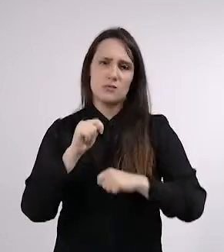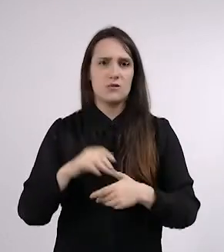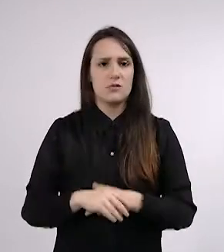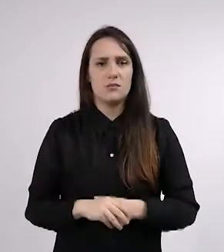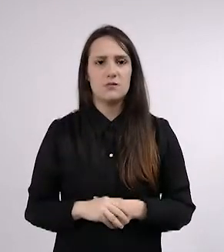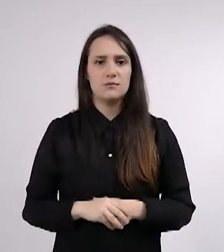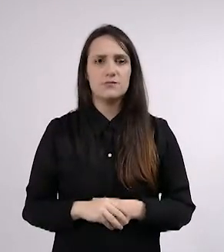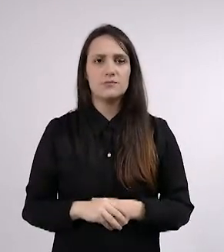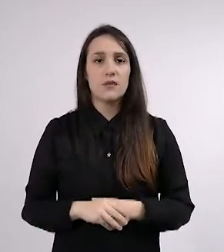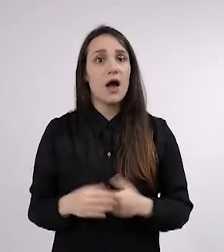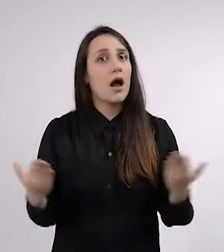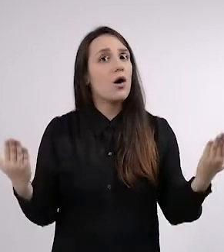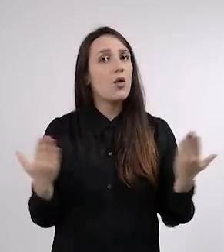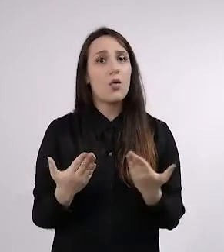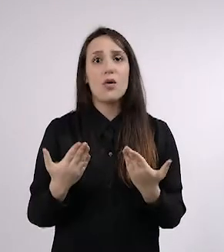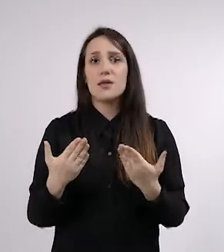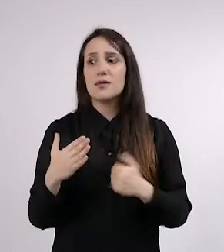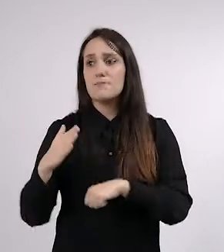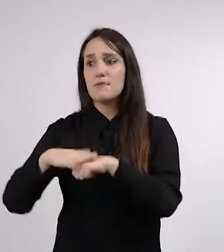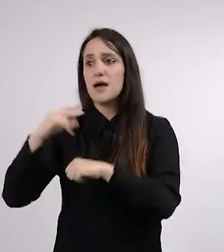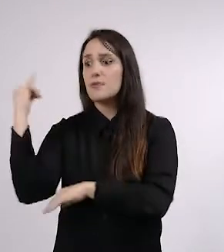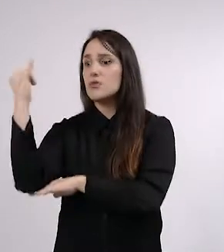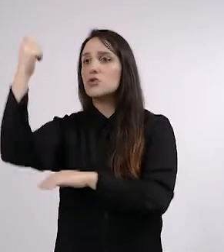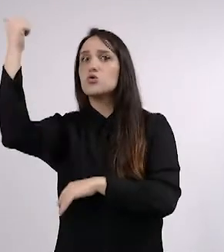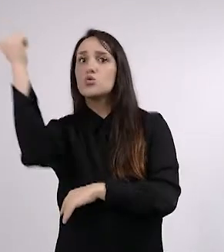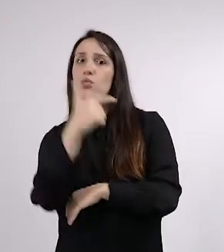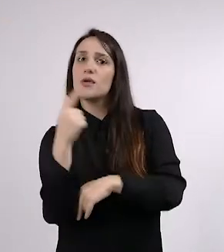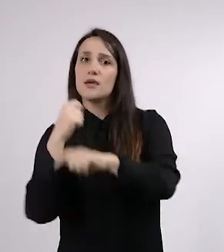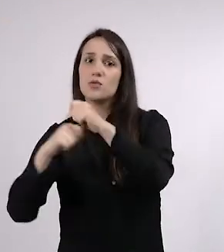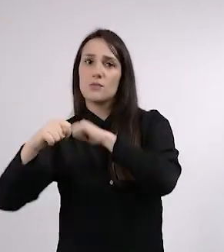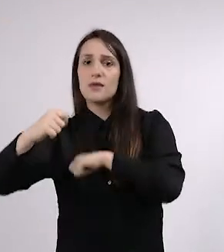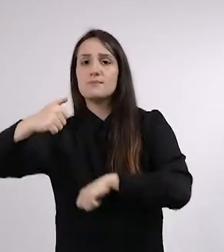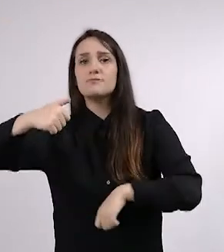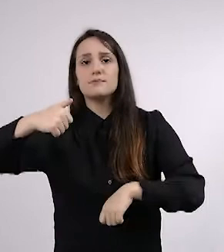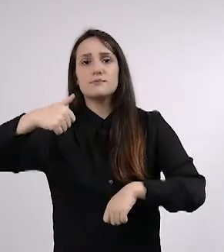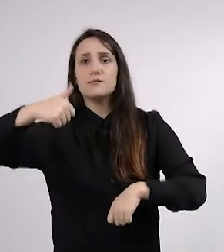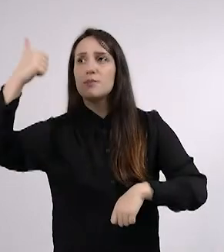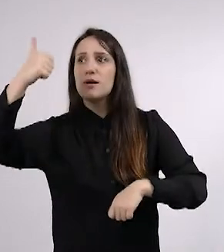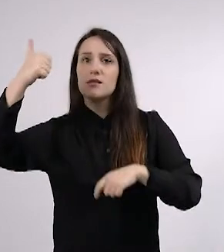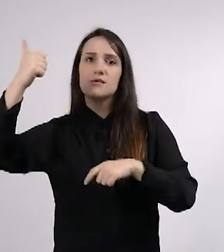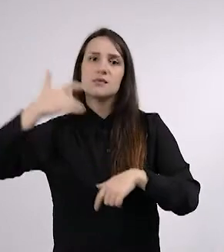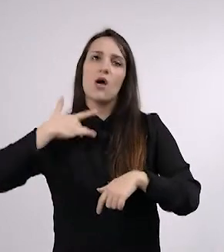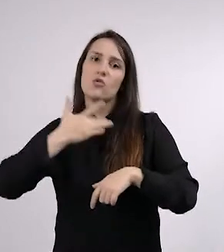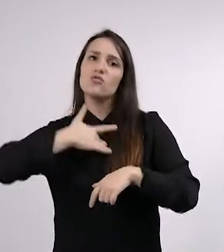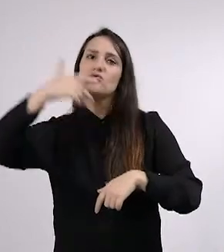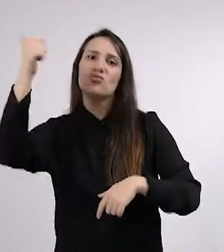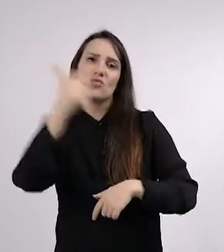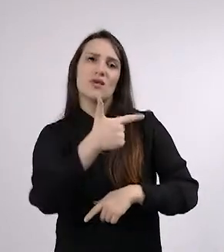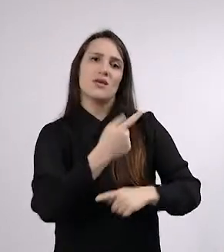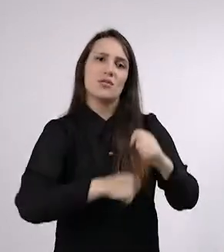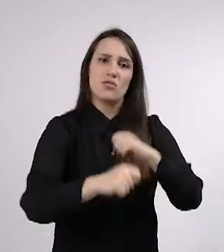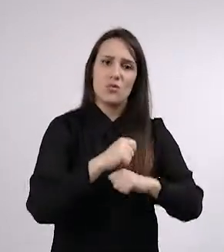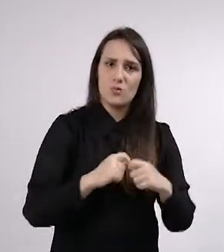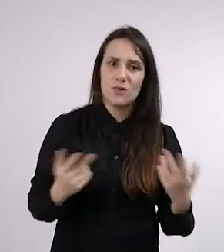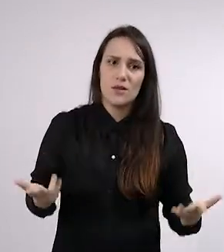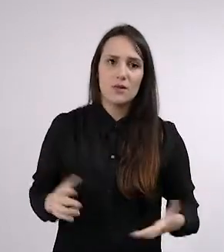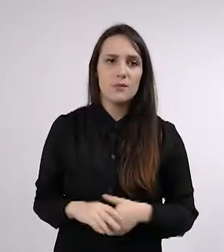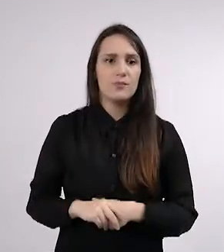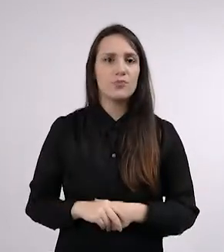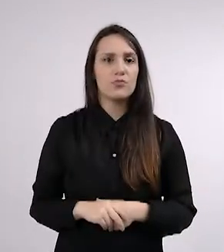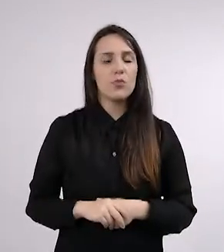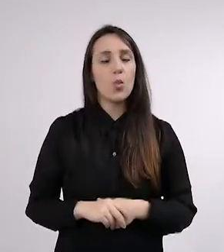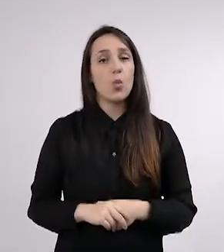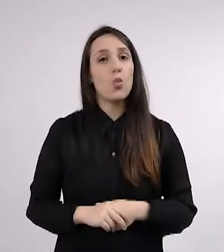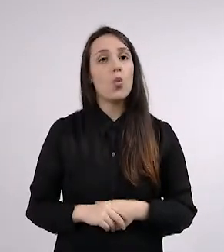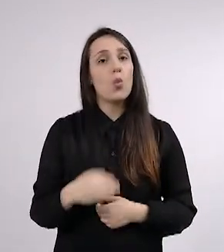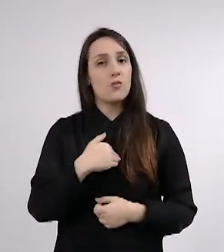mais importante no momento atual, que pode amanhã ser diferente. A cada dia, o governador Reinaldo, nas primeiras reuniões, falou